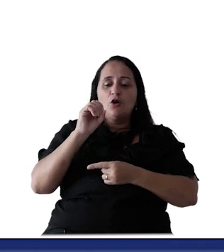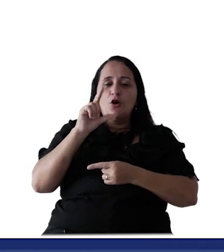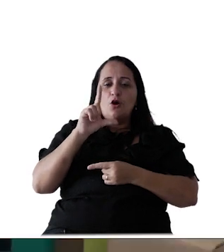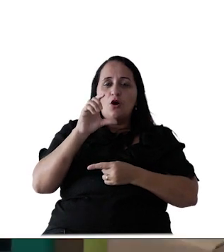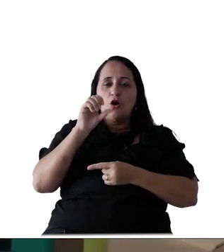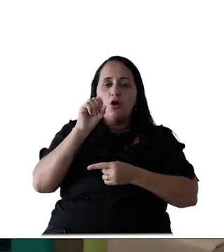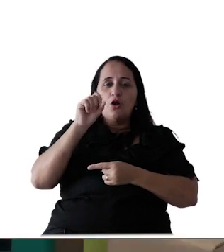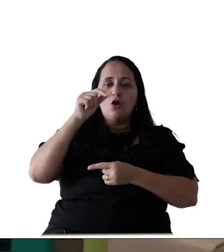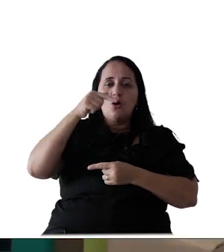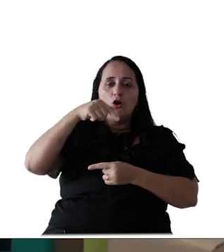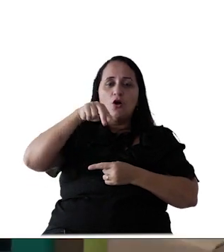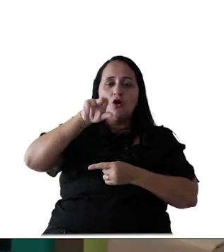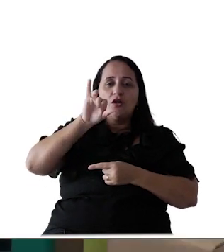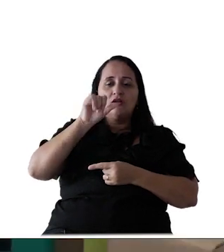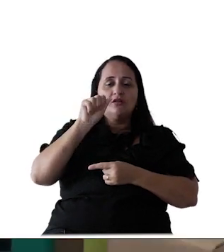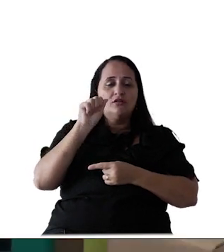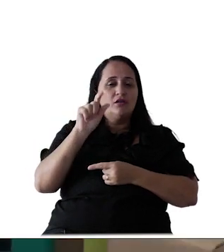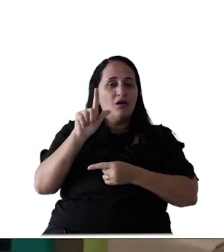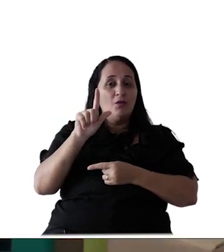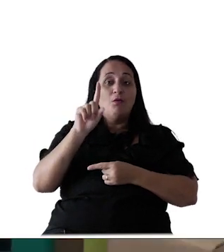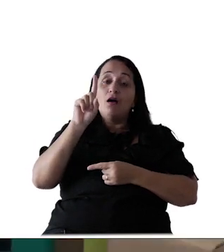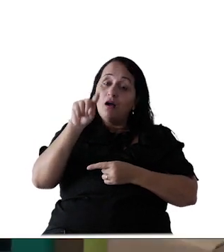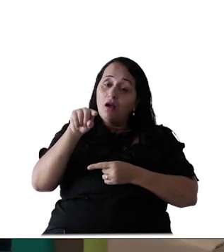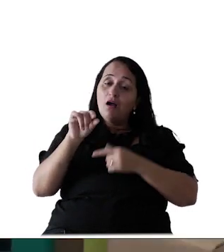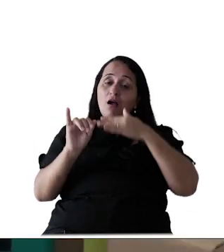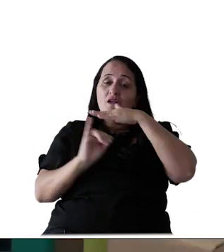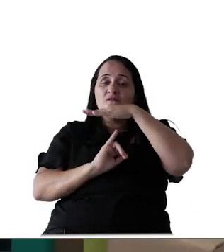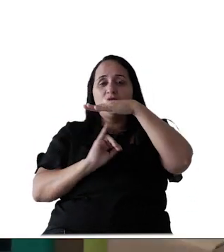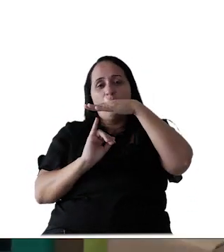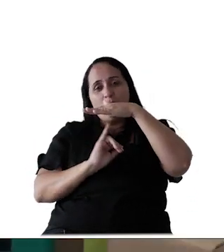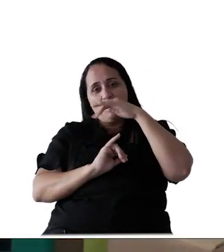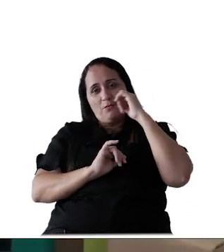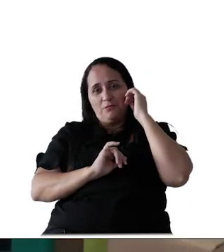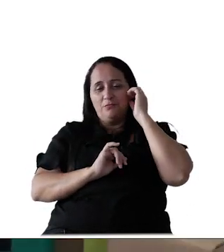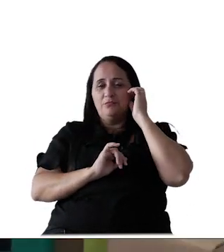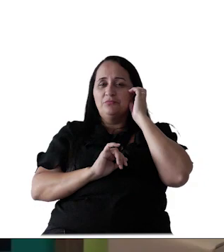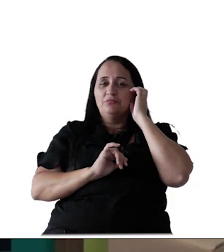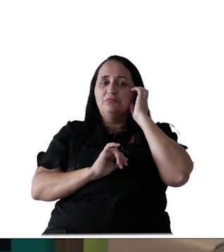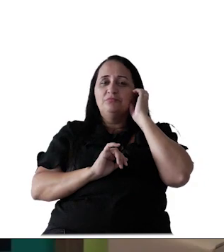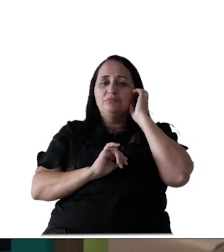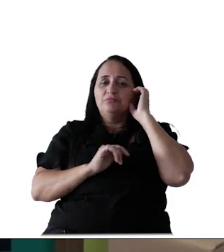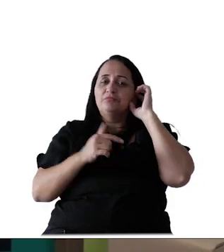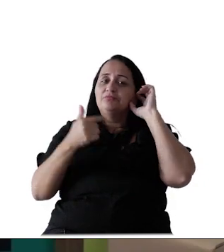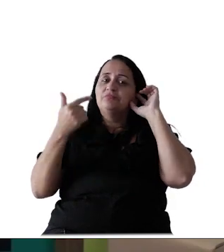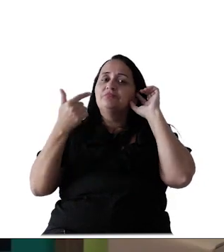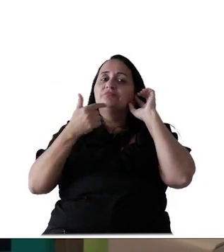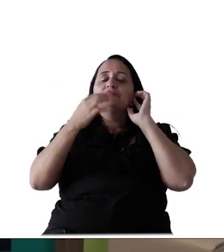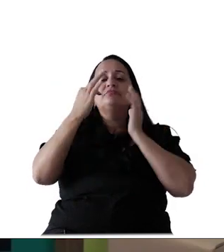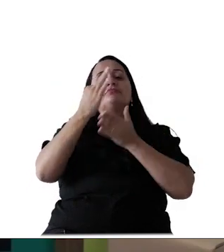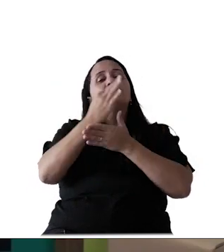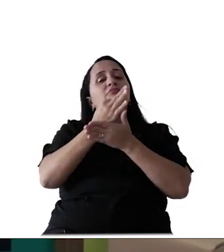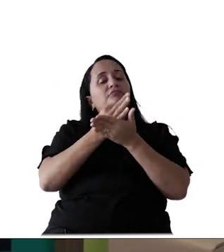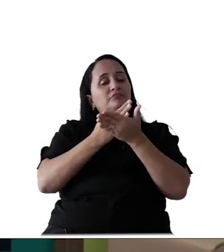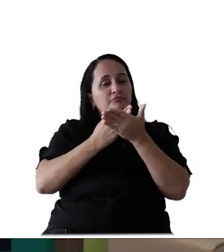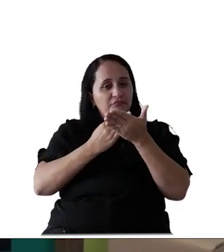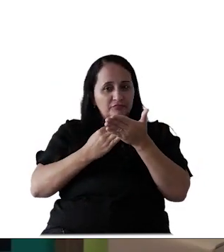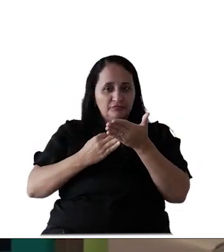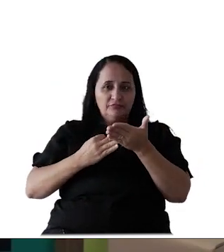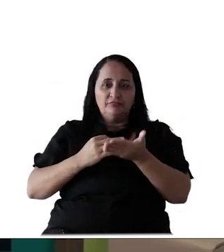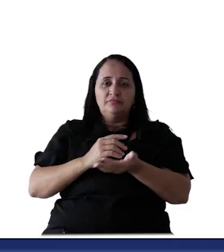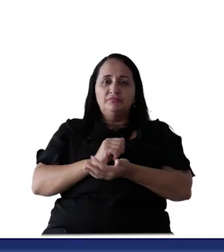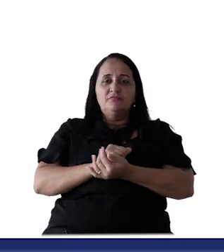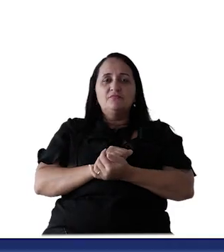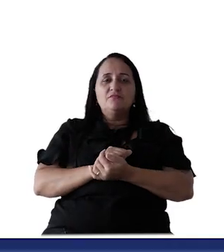coloquial, a palavra tô, a mais adequada. Segundo texto, vamos analisar comigo